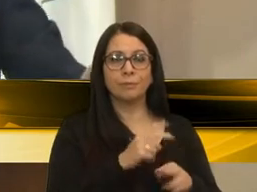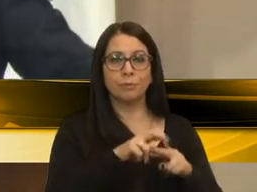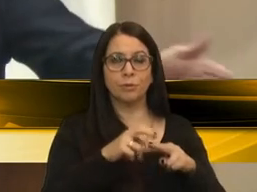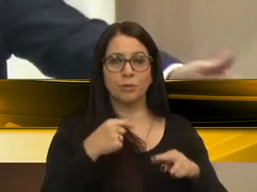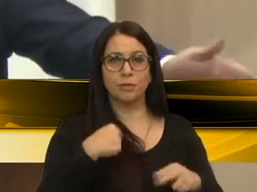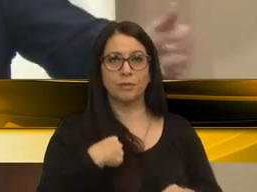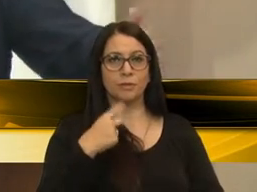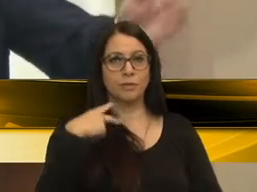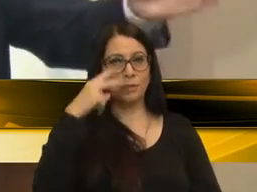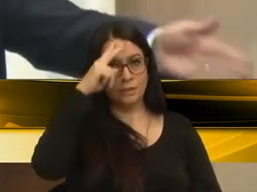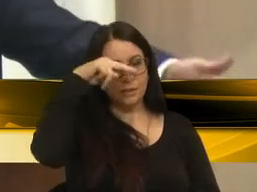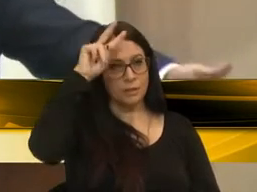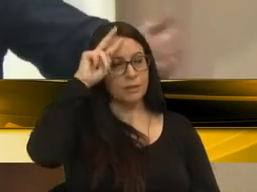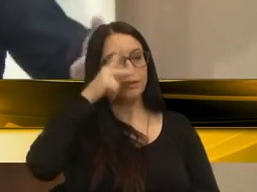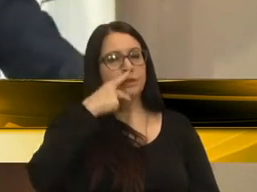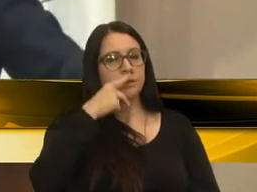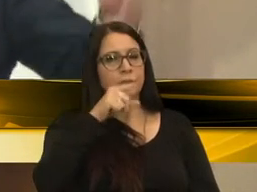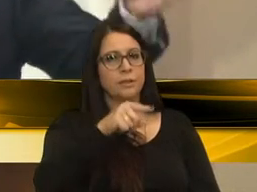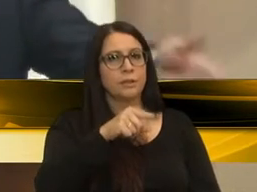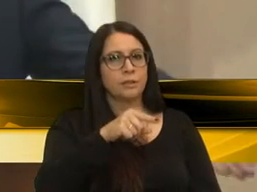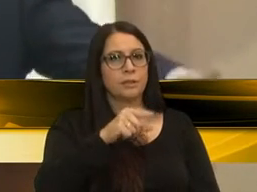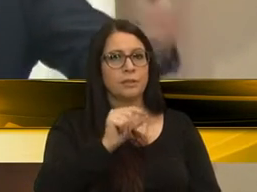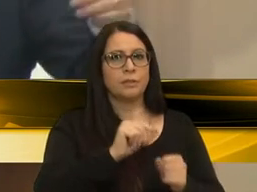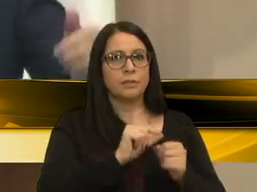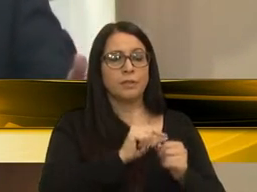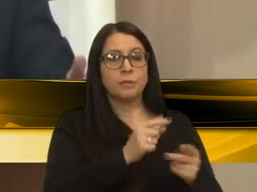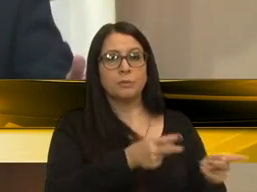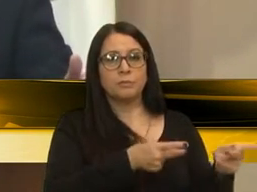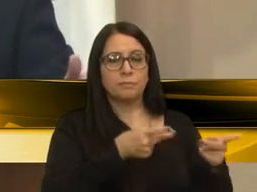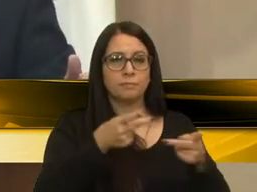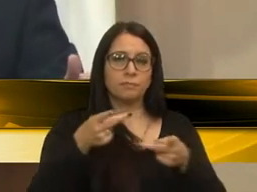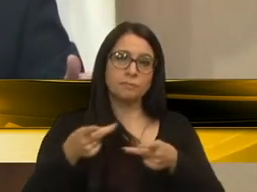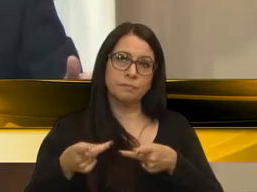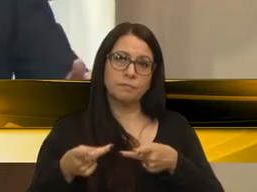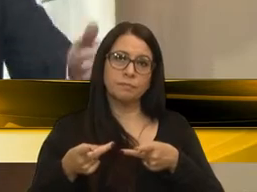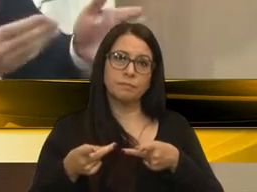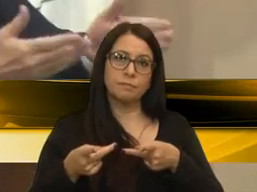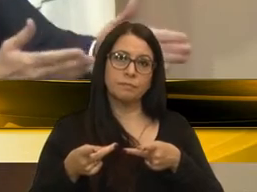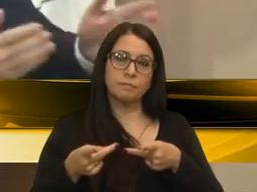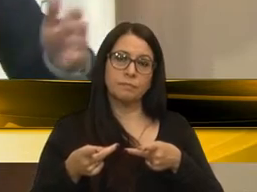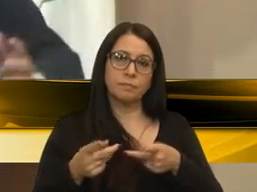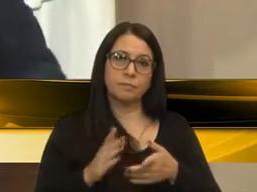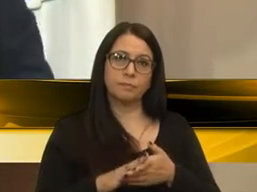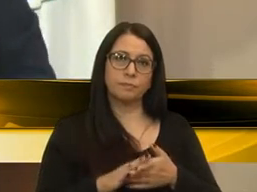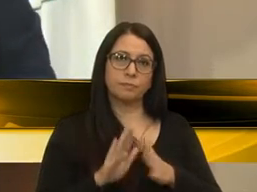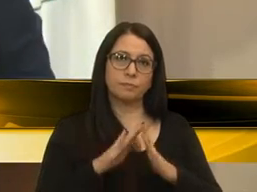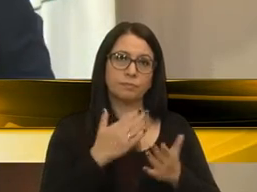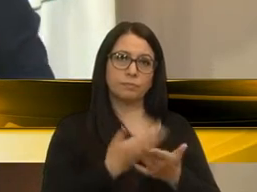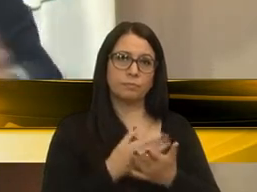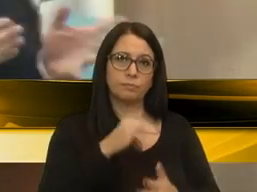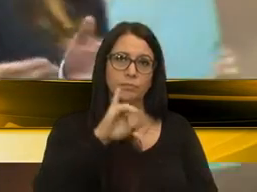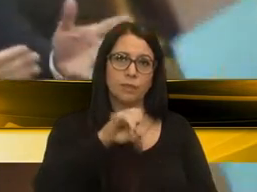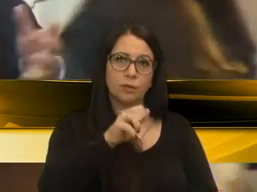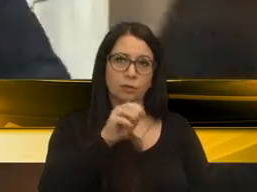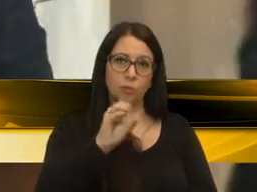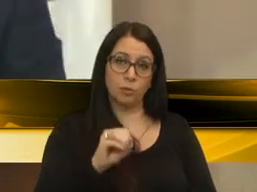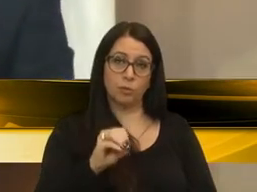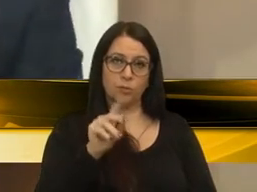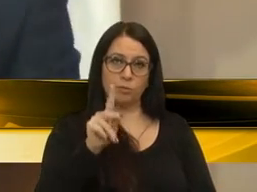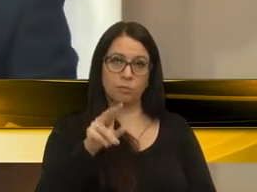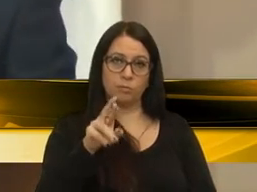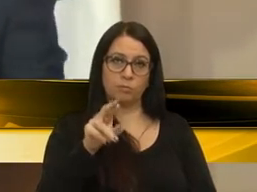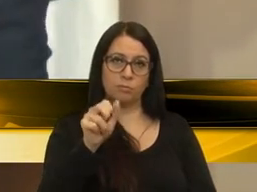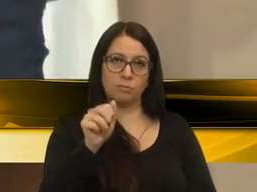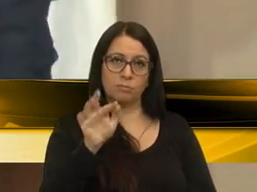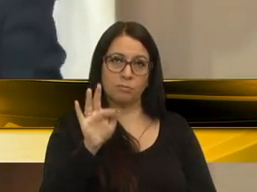vereador Edson, que acabou de colocar aqui, fizemos uma visita à Escola João Prataveira, falando com a